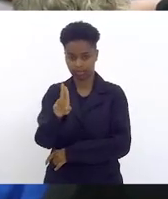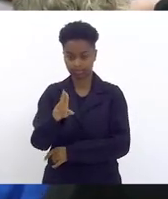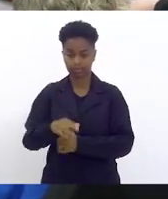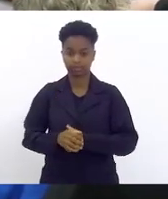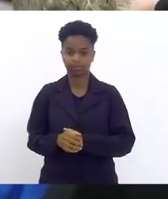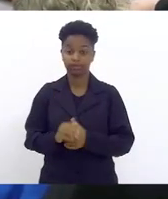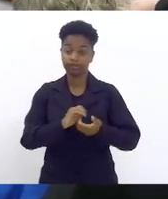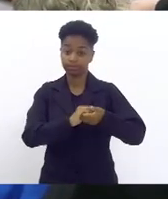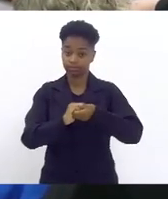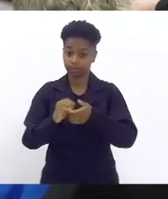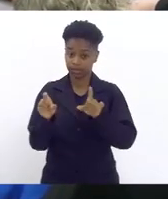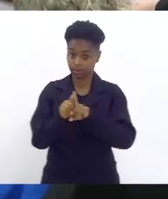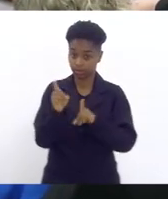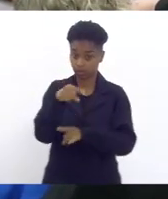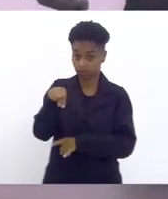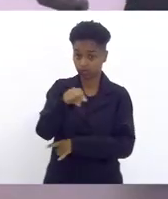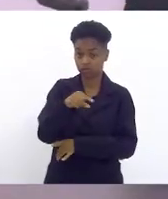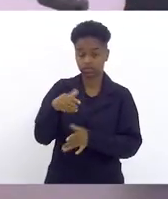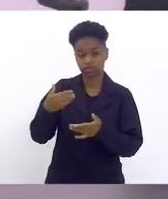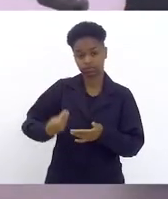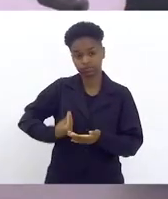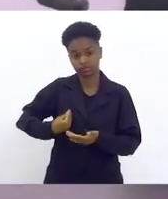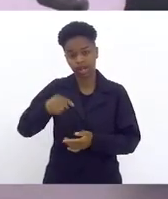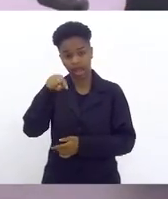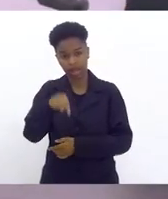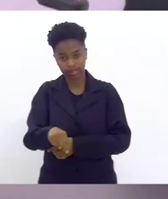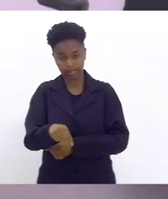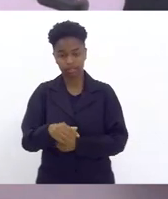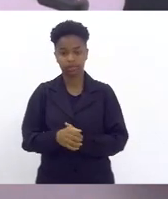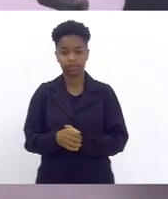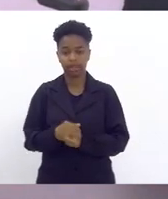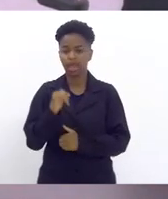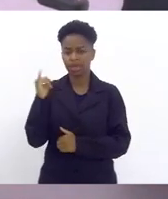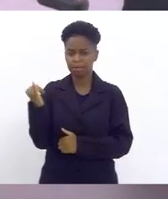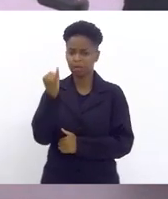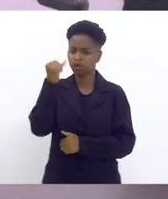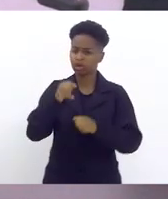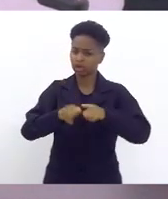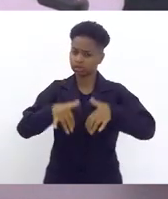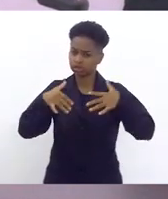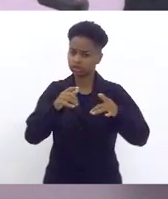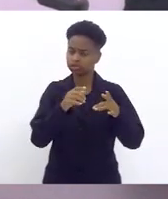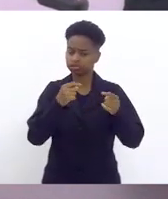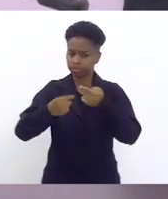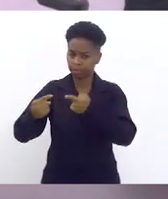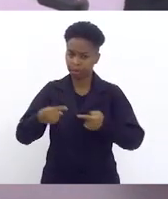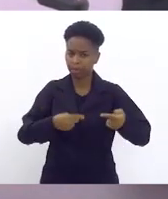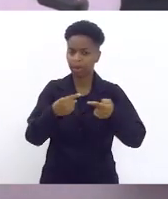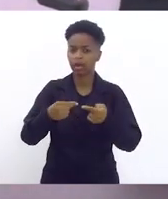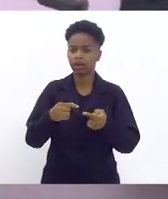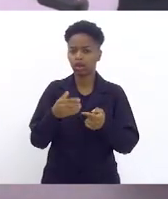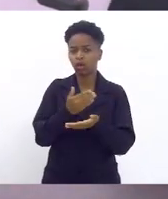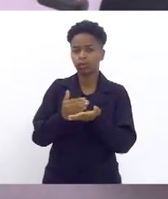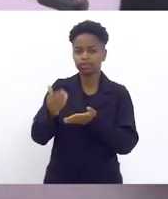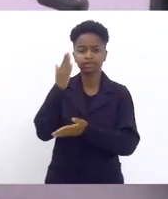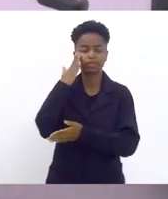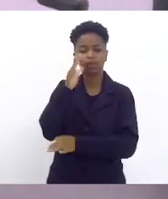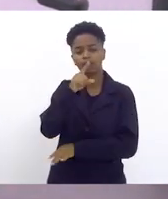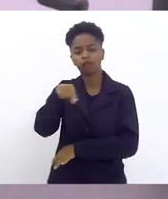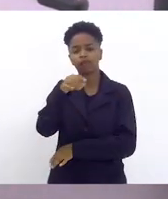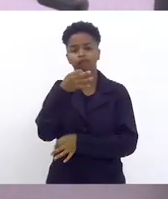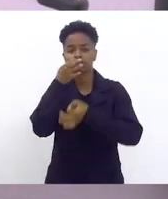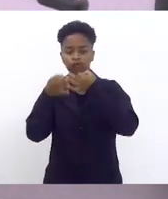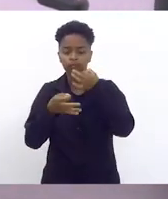saudando também vocês que estão aqui com acho que é muito importante uma audiência como essa começando para ouvir vocês então saudação